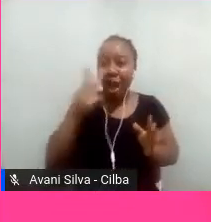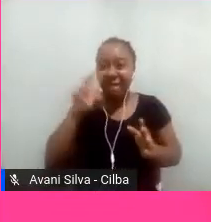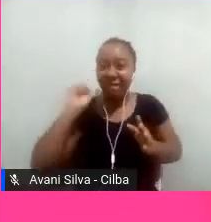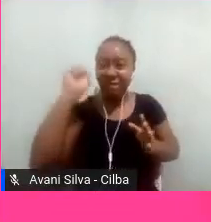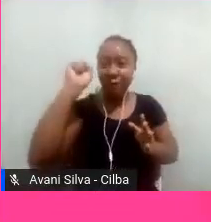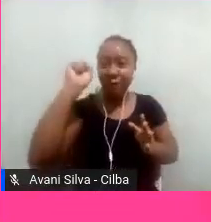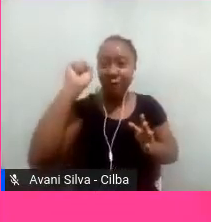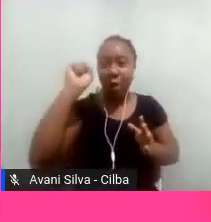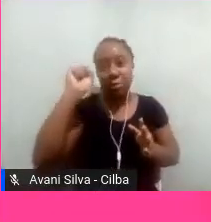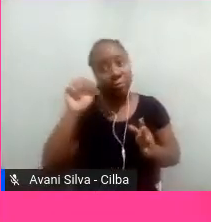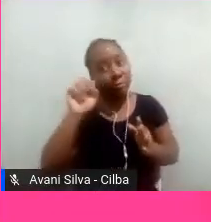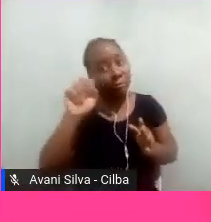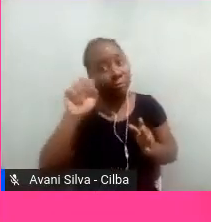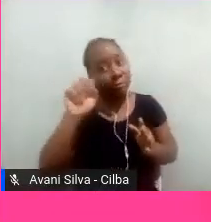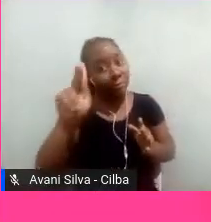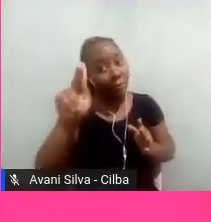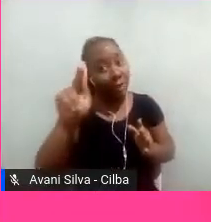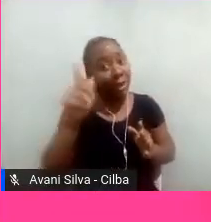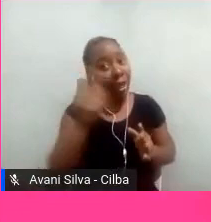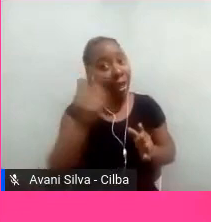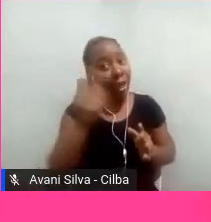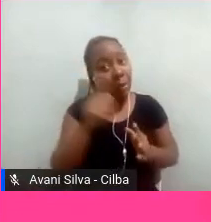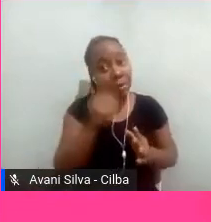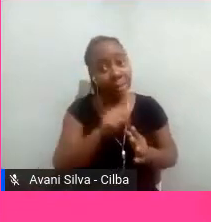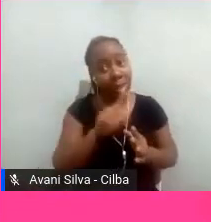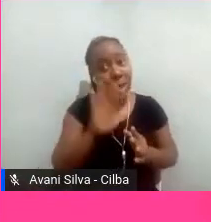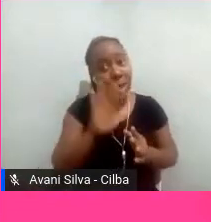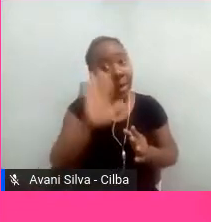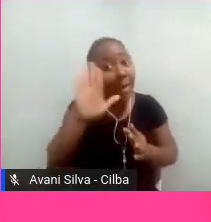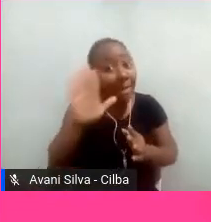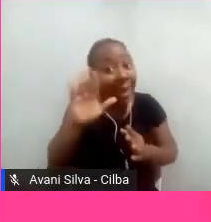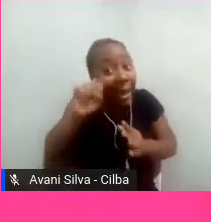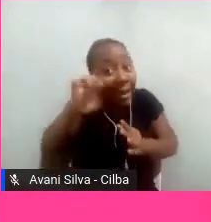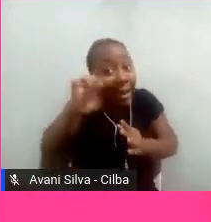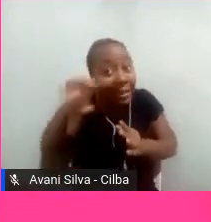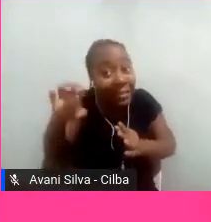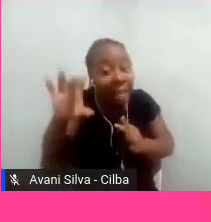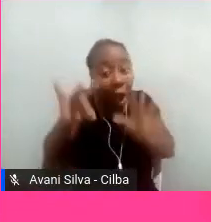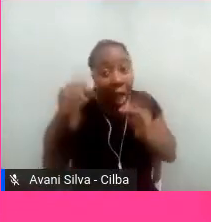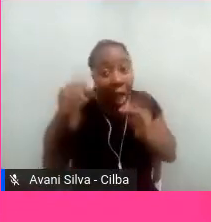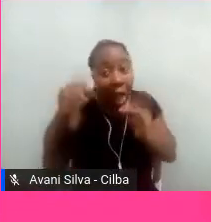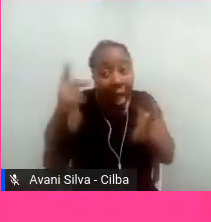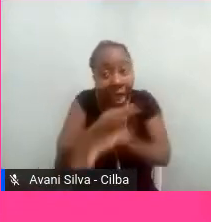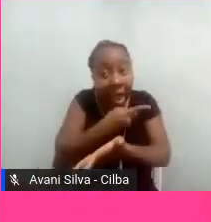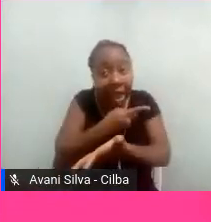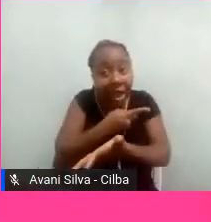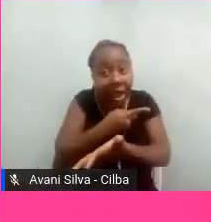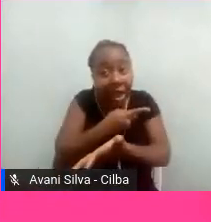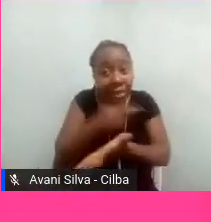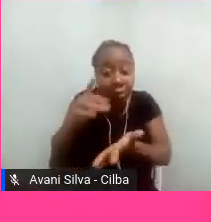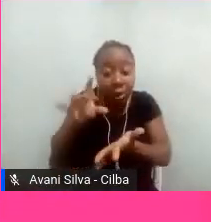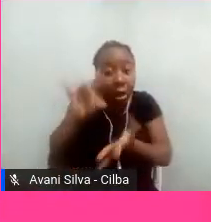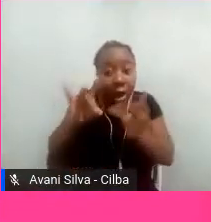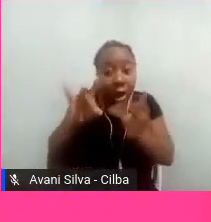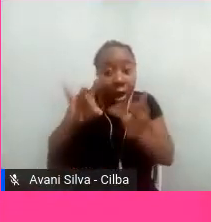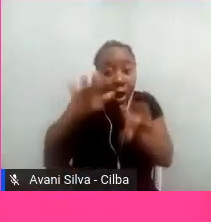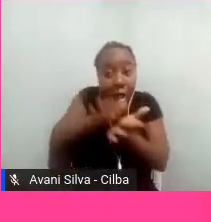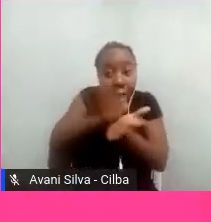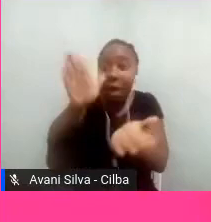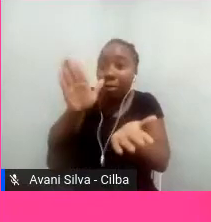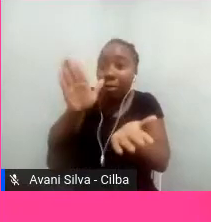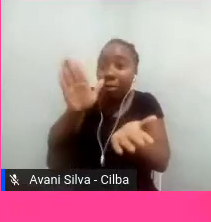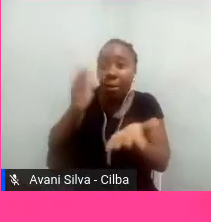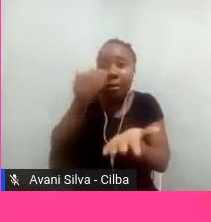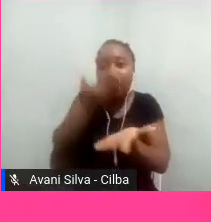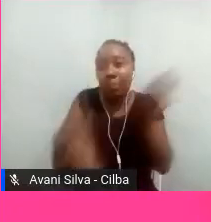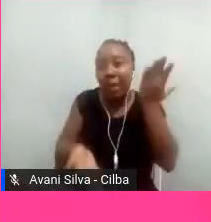Ok, funciona. Só que se na hora que colar você fizer errado, você erra uma única vez.